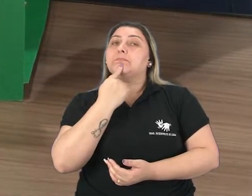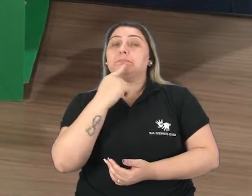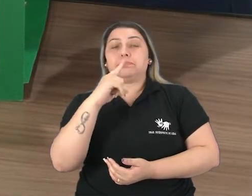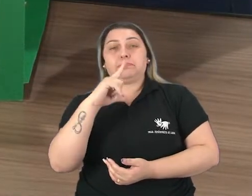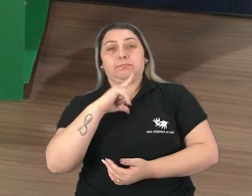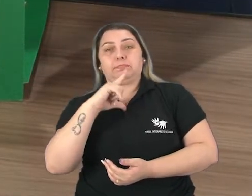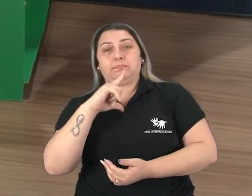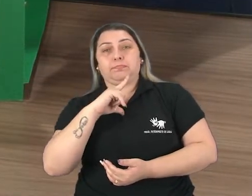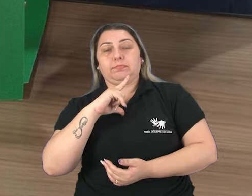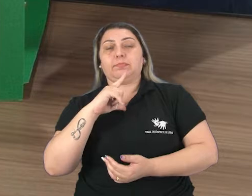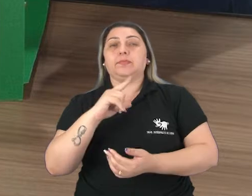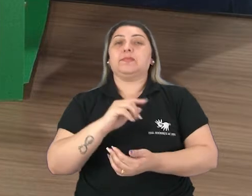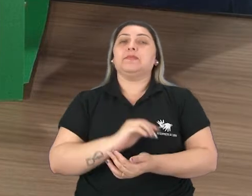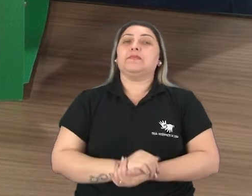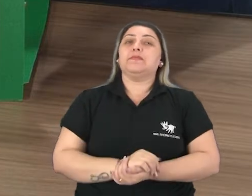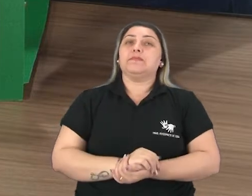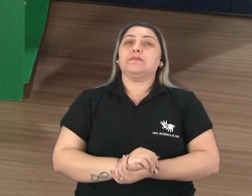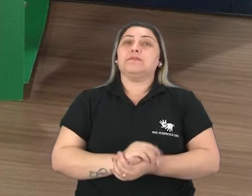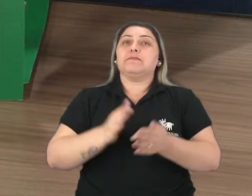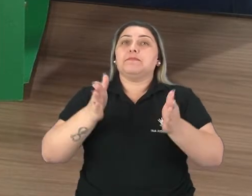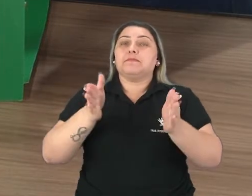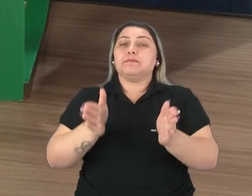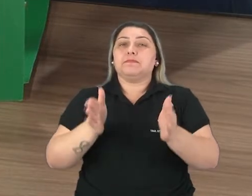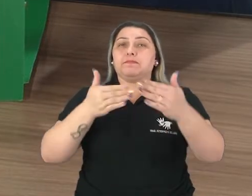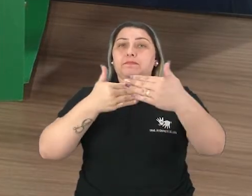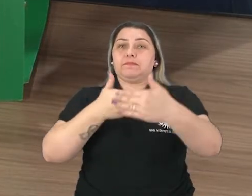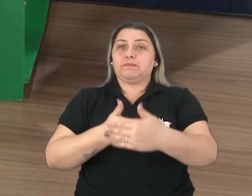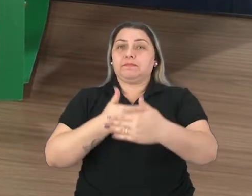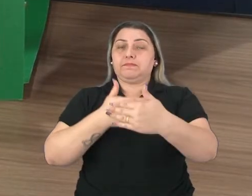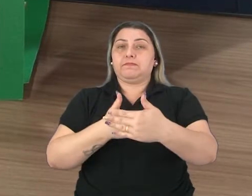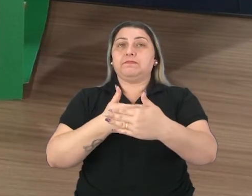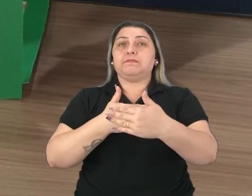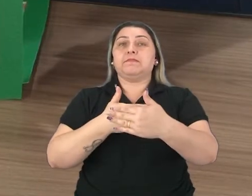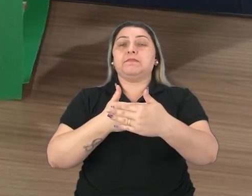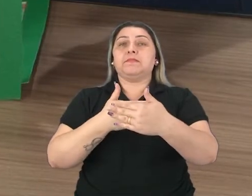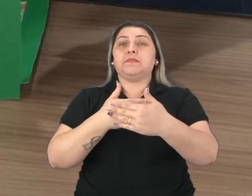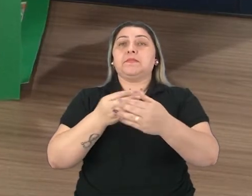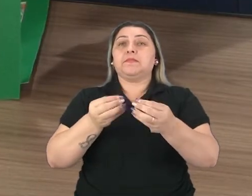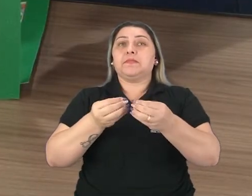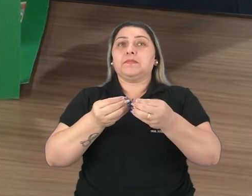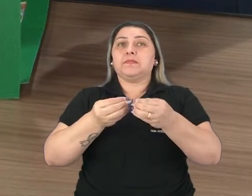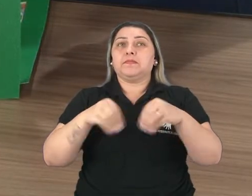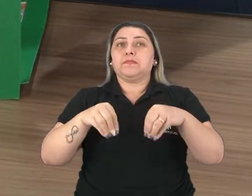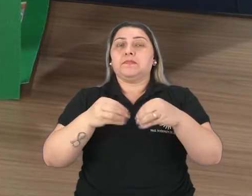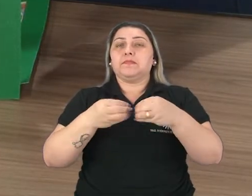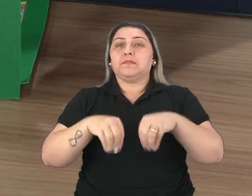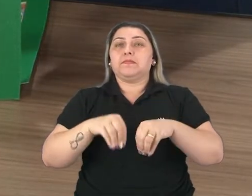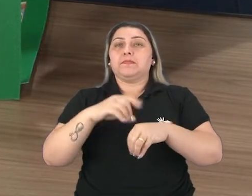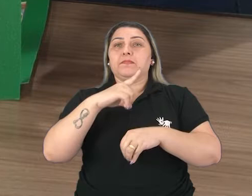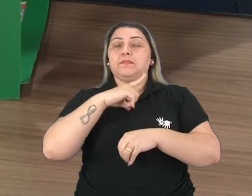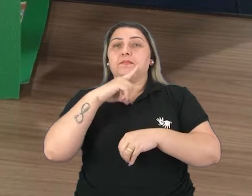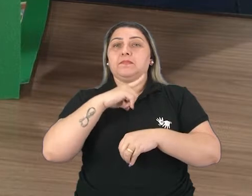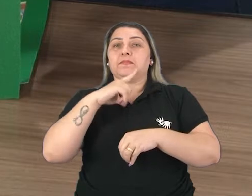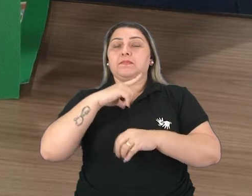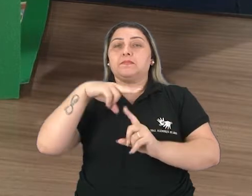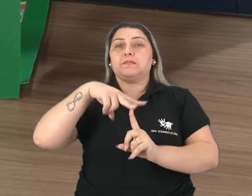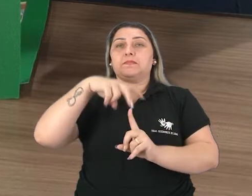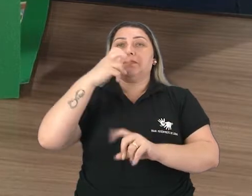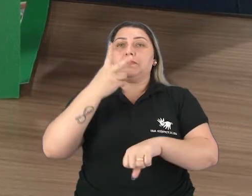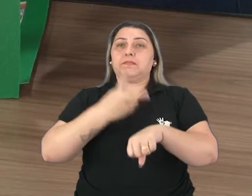Temos aí caixinha de embalagem de ovos, né? Temos garrafa